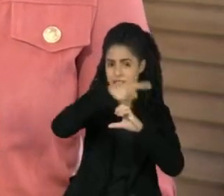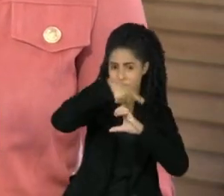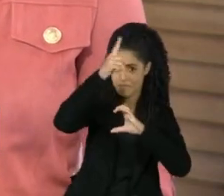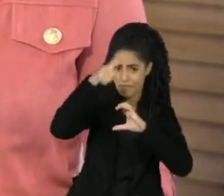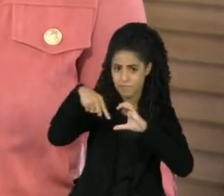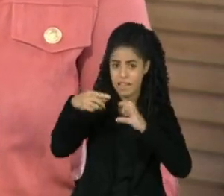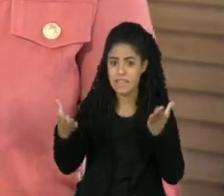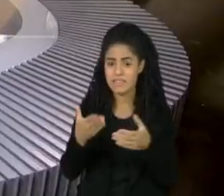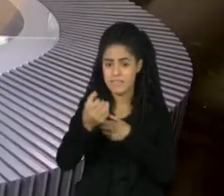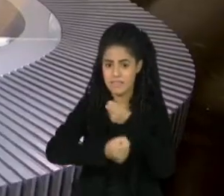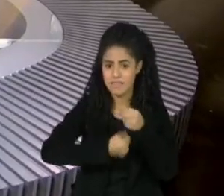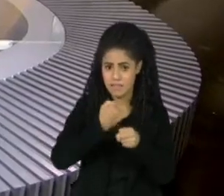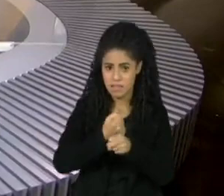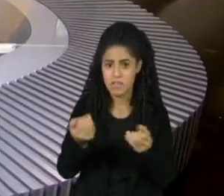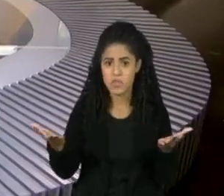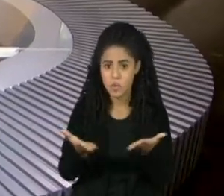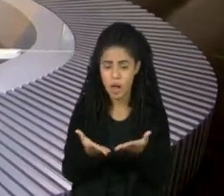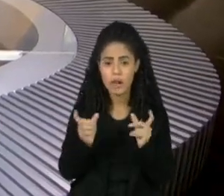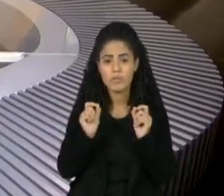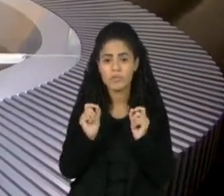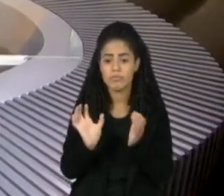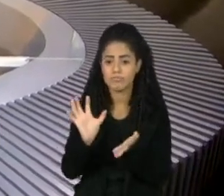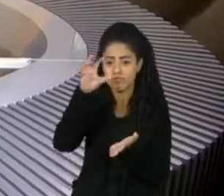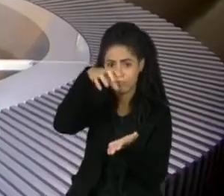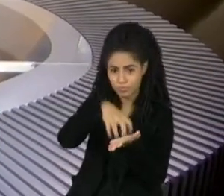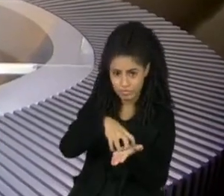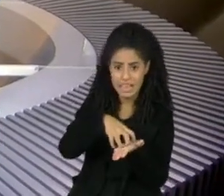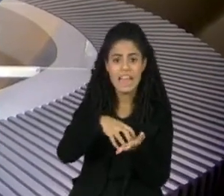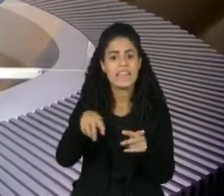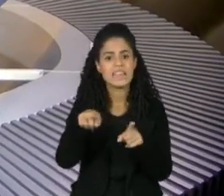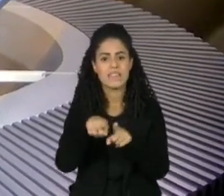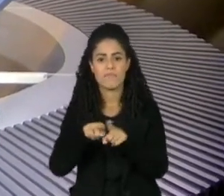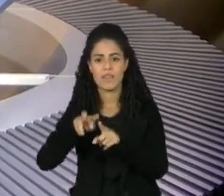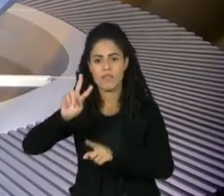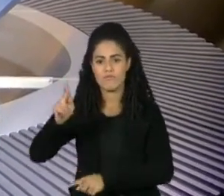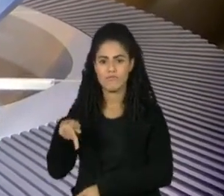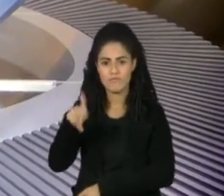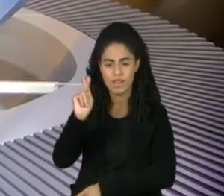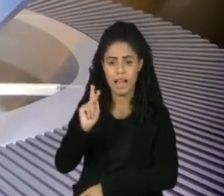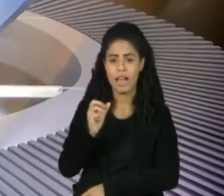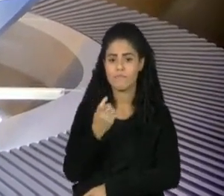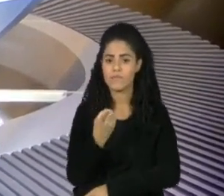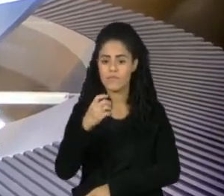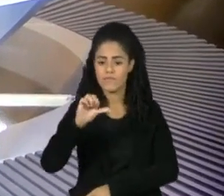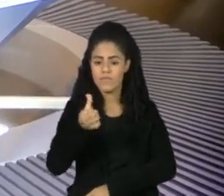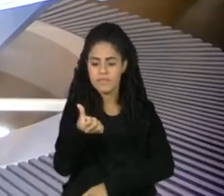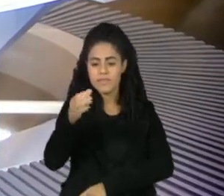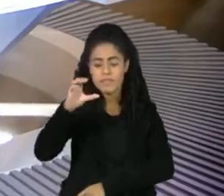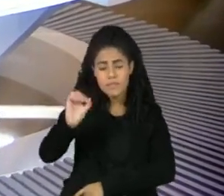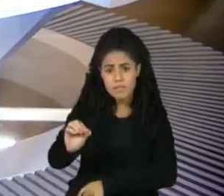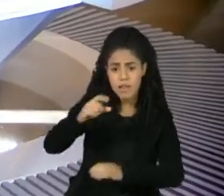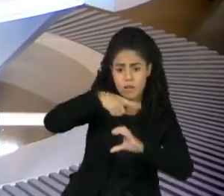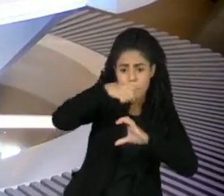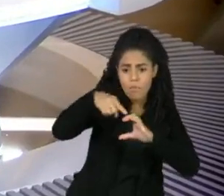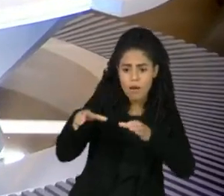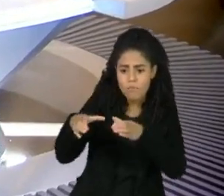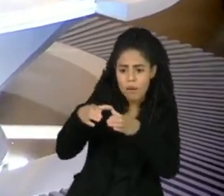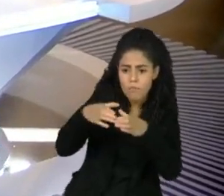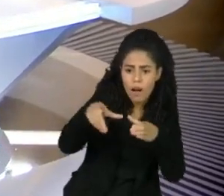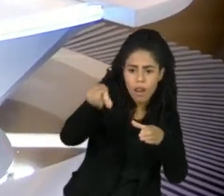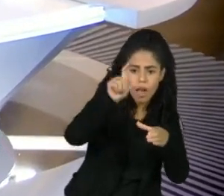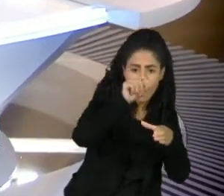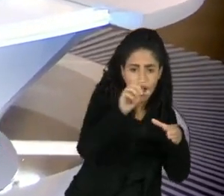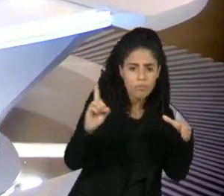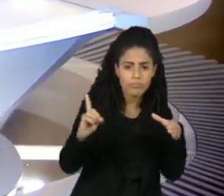Ciências este ano. A entidade do Reino Unido foi criada em 1660 e reúne os cientistas mais prestigiados